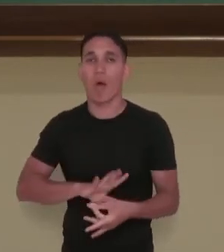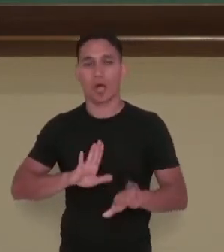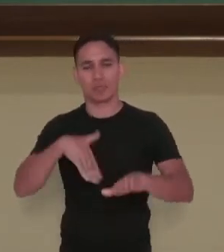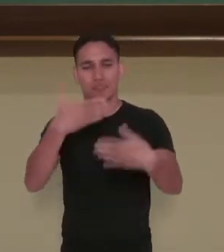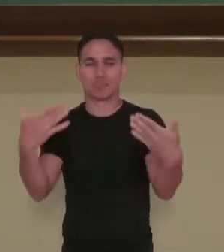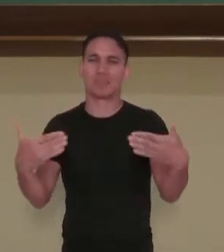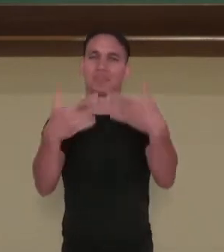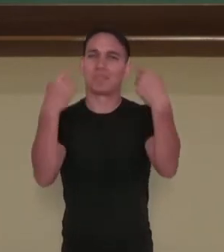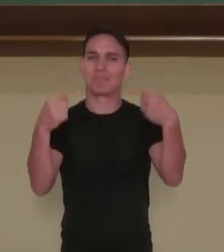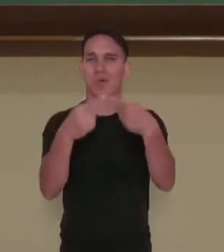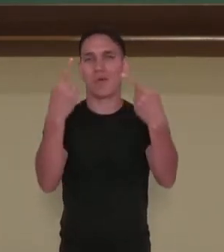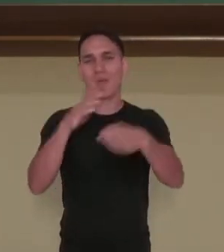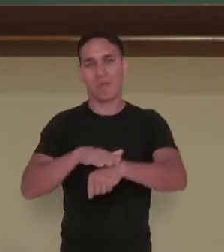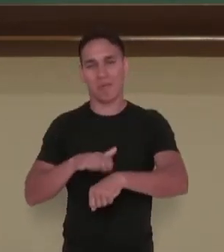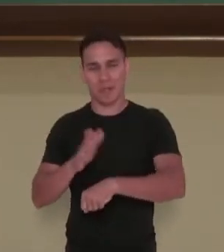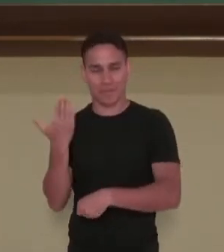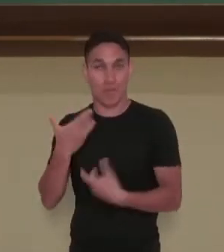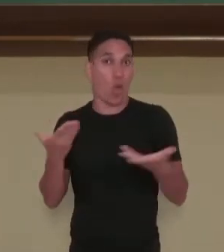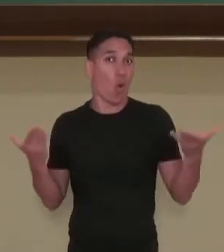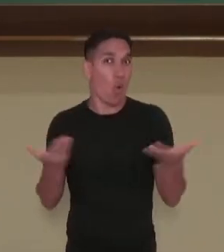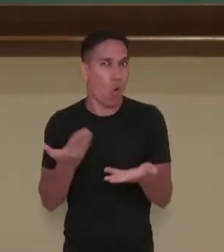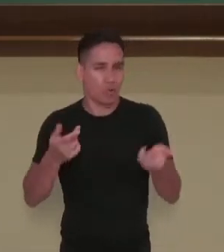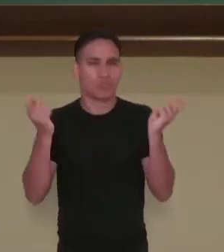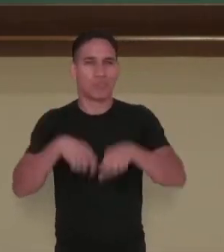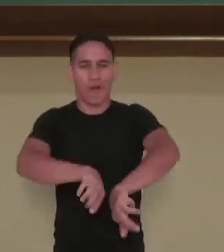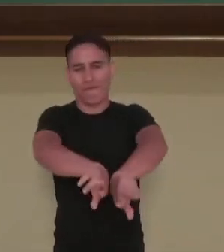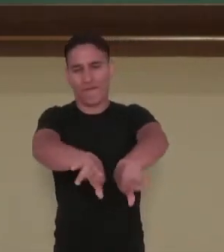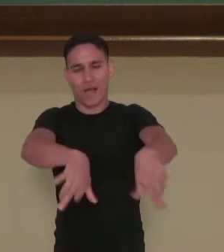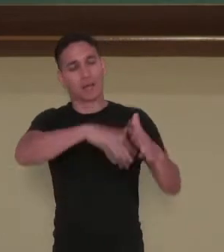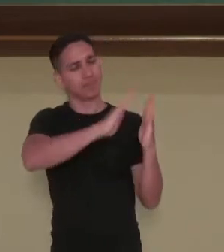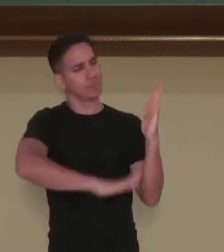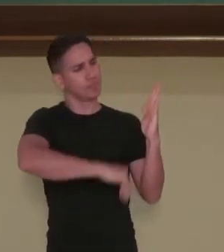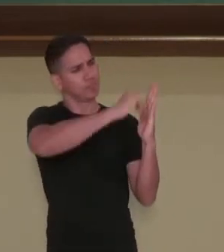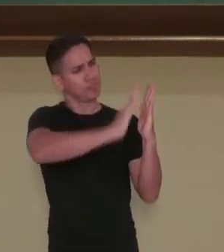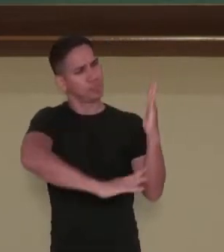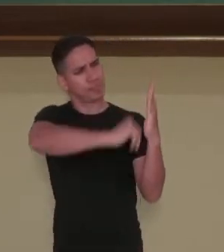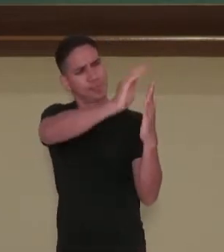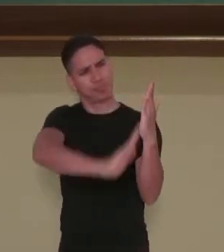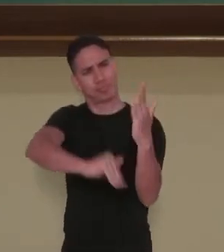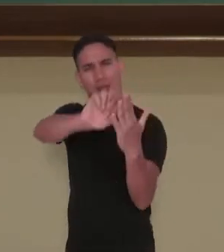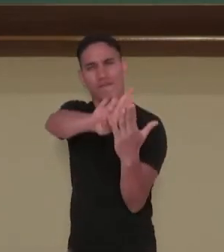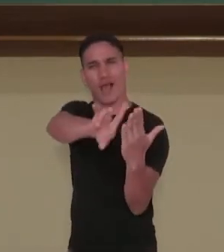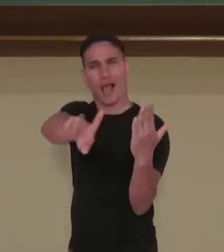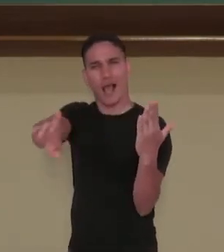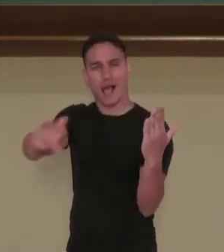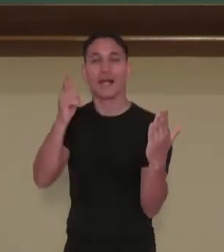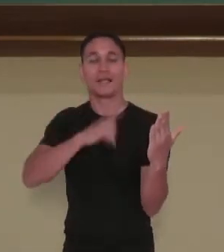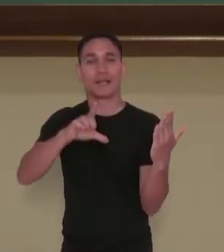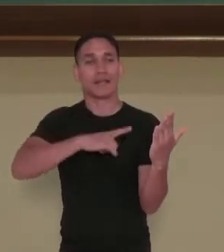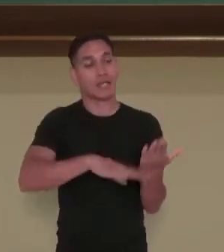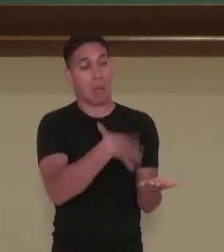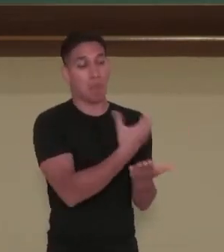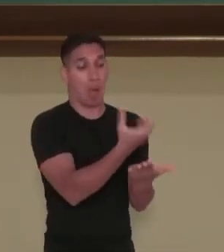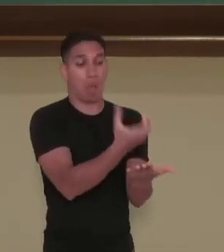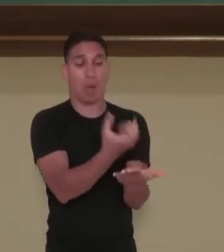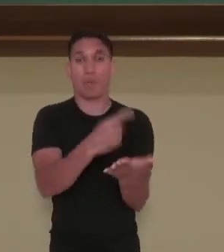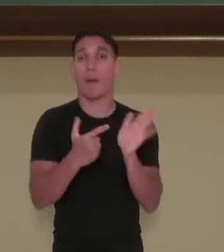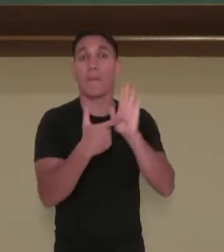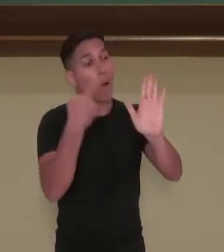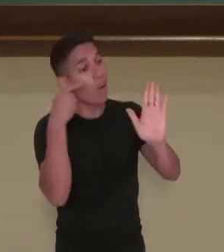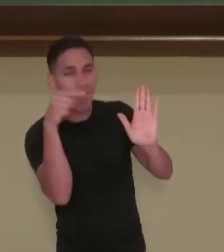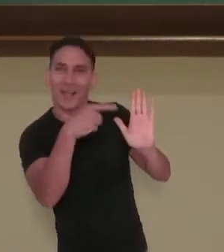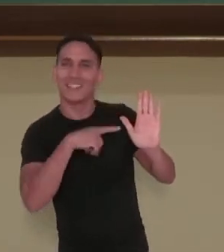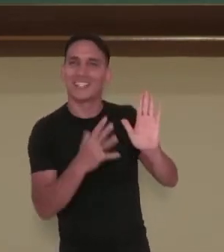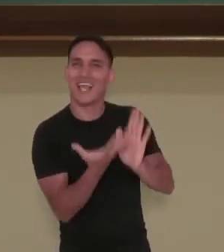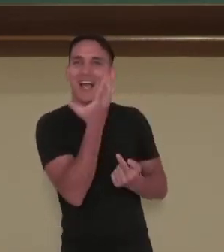Hoje nós podemos visualizar várias obras que foram registradas naquela época em que a vela começou a